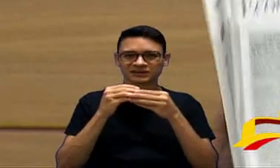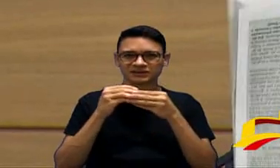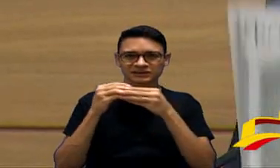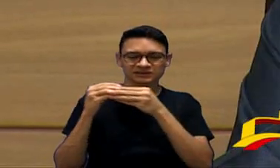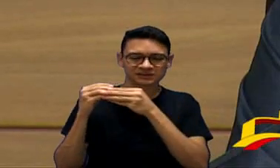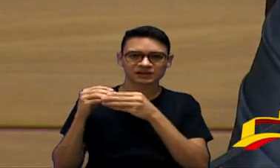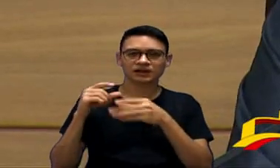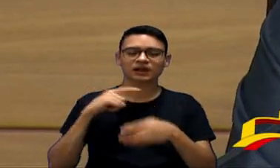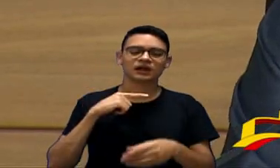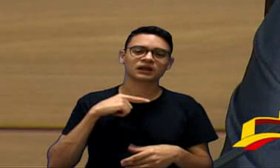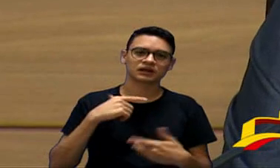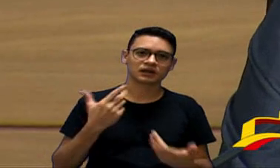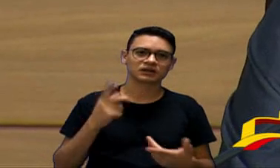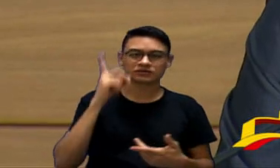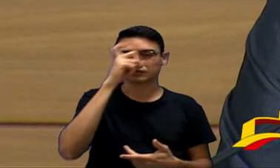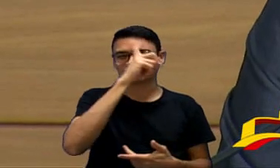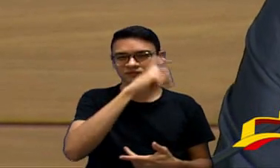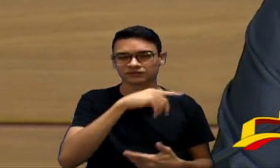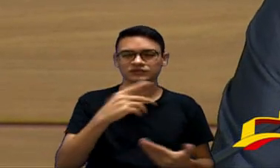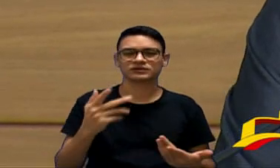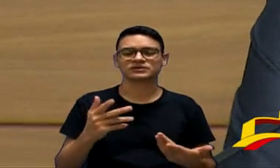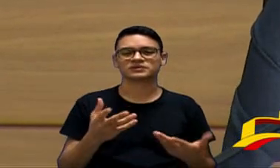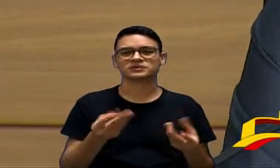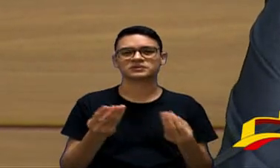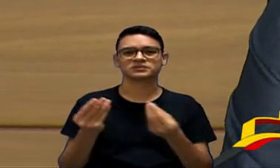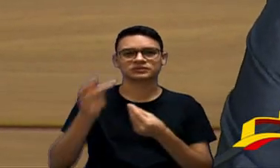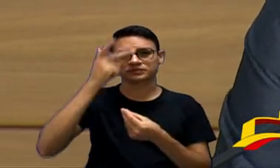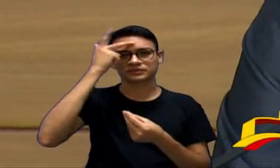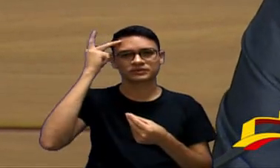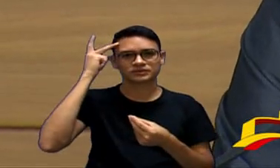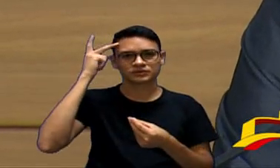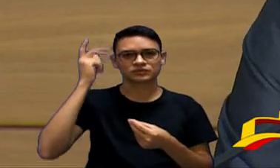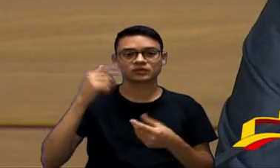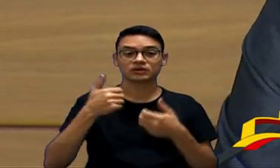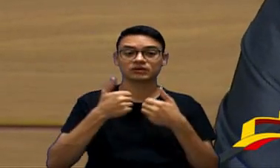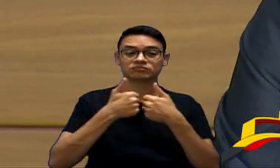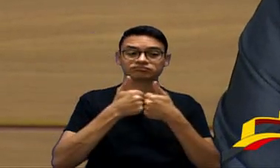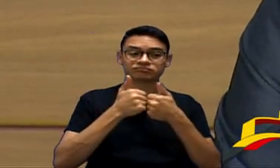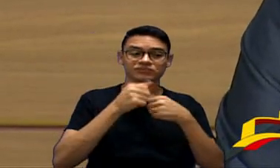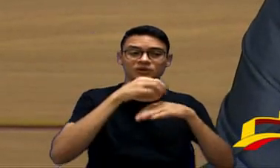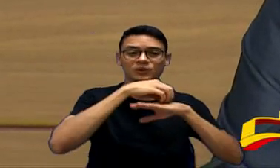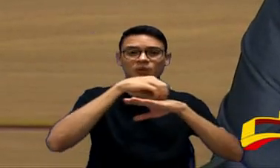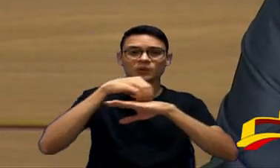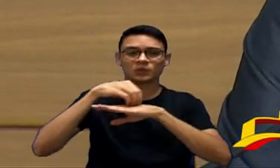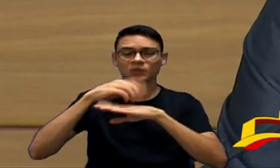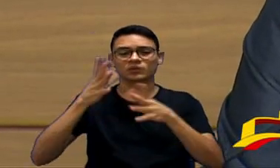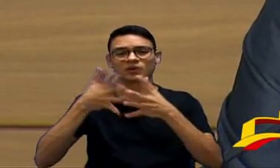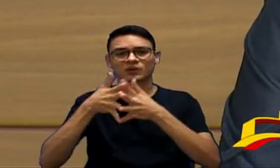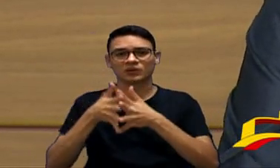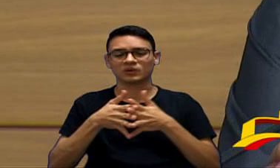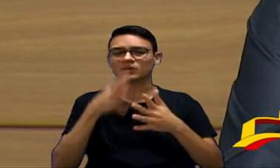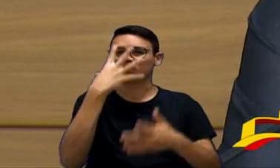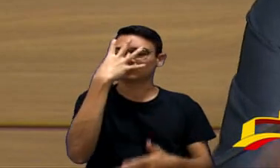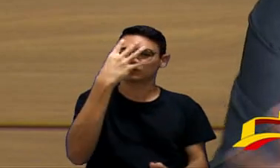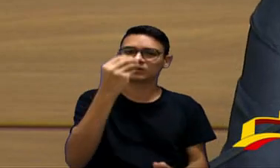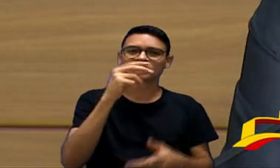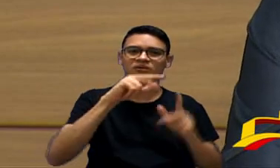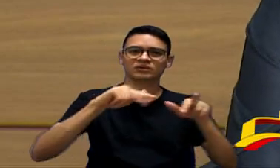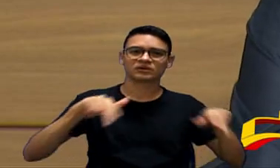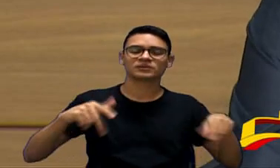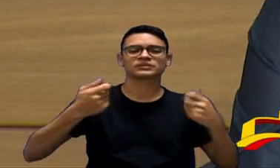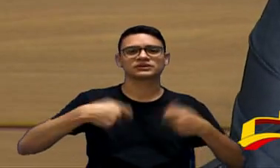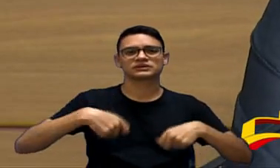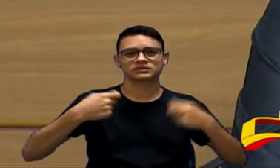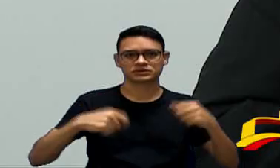vereador Silvano? É verdade. Essa situação de transportes coletivos para pessoas doentes. Então, tem que ter